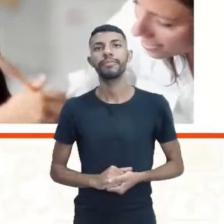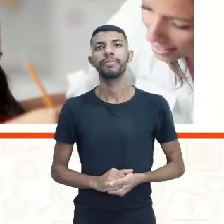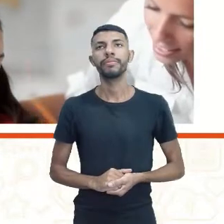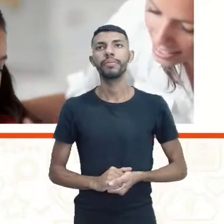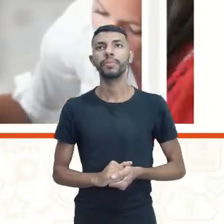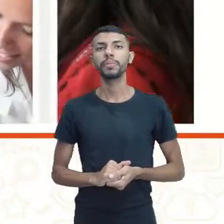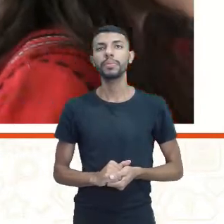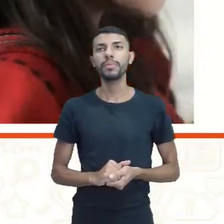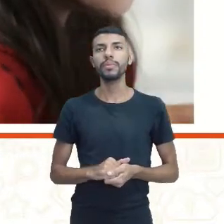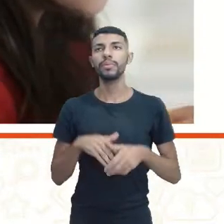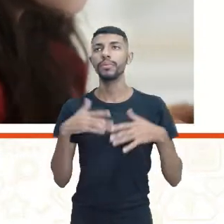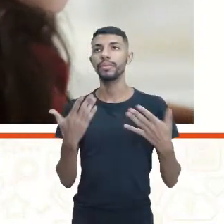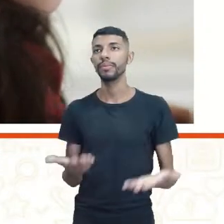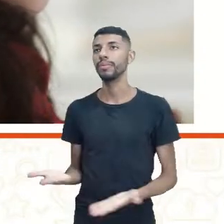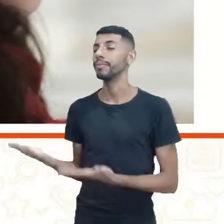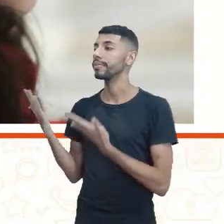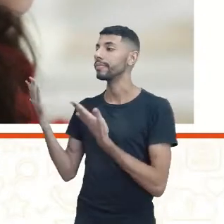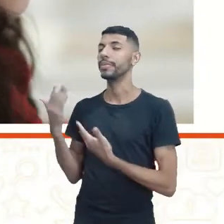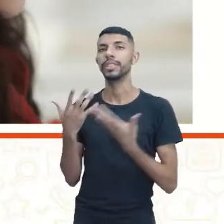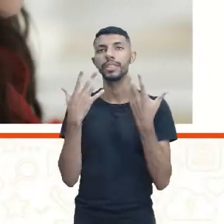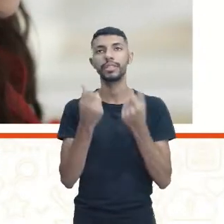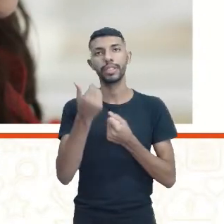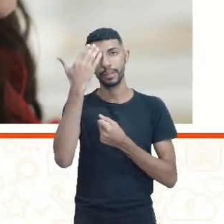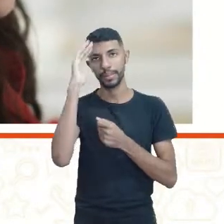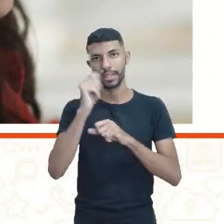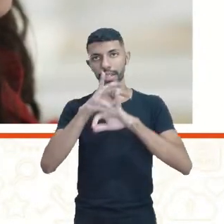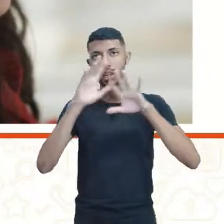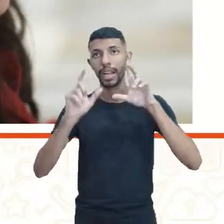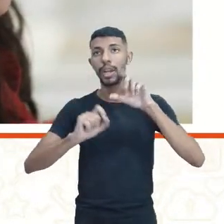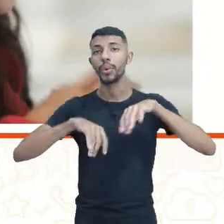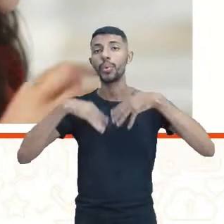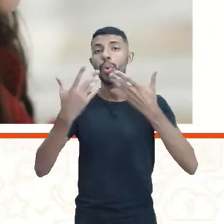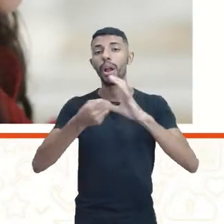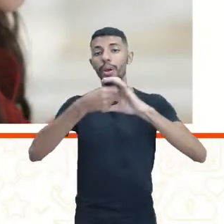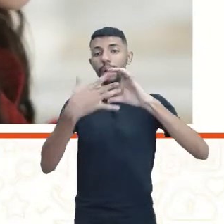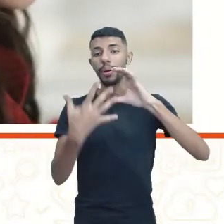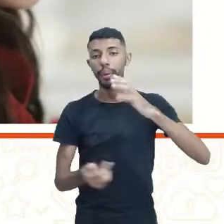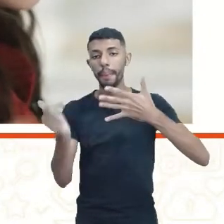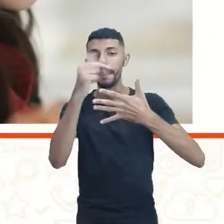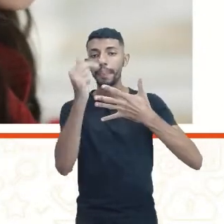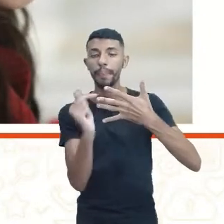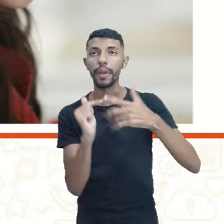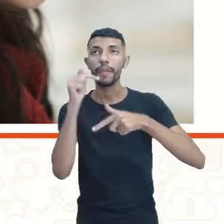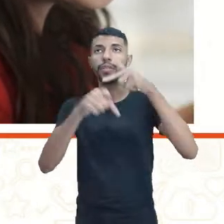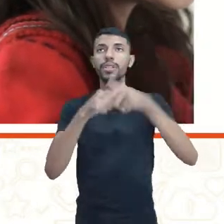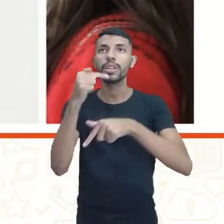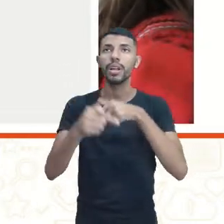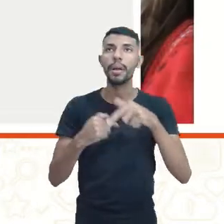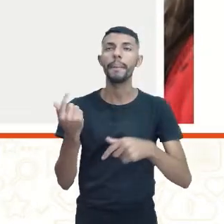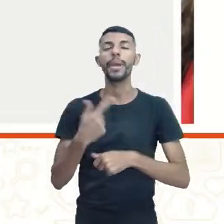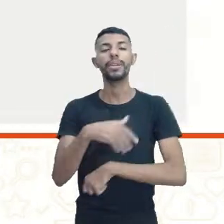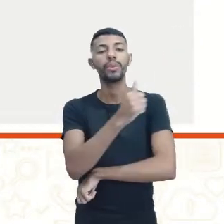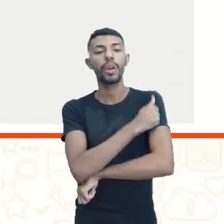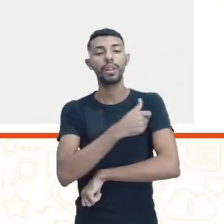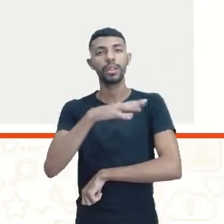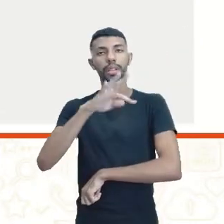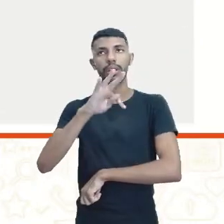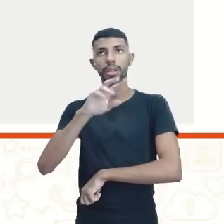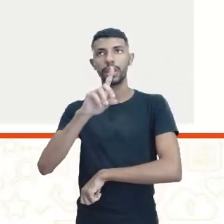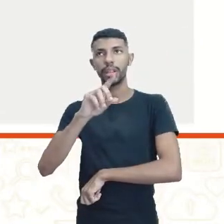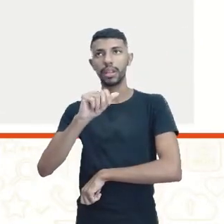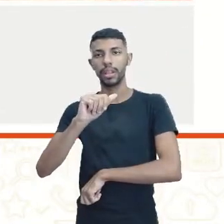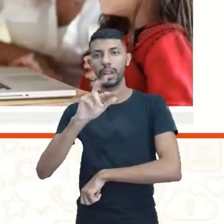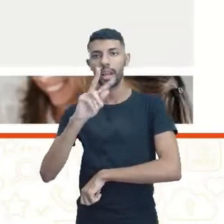Então, vamos entender quais as características do funcionamento do estudante com TDAH. Por que